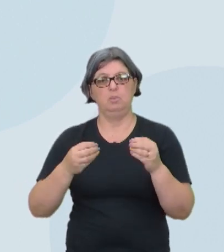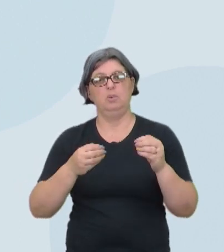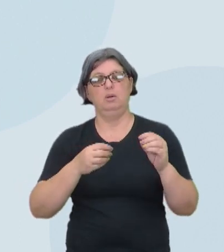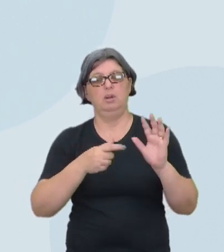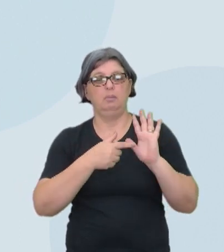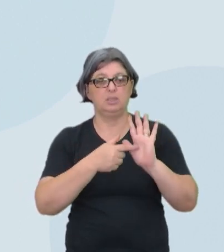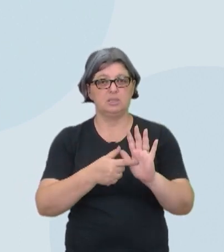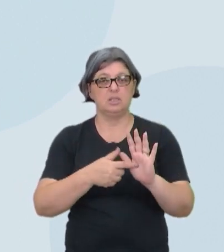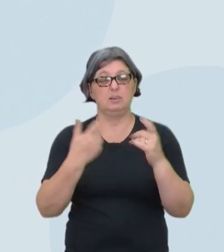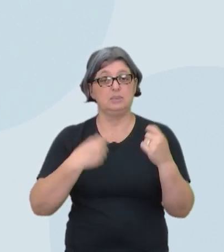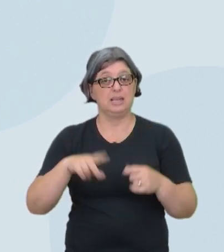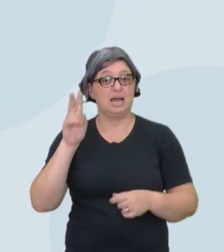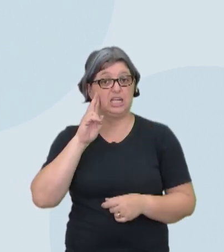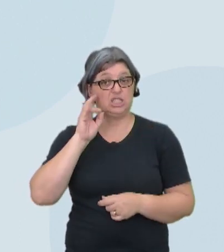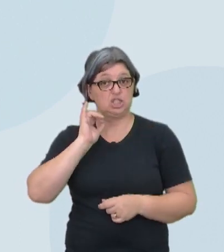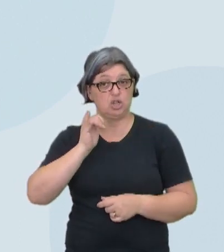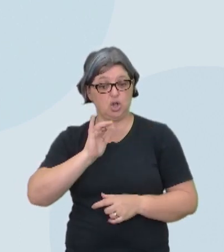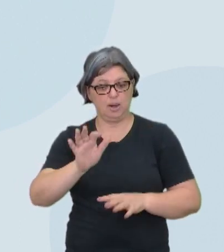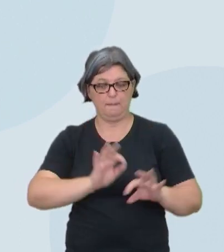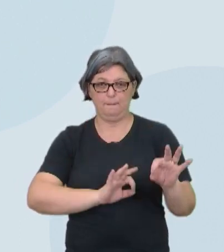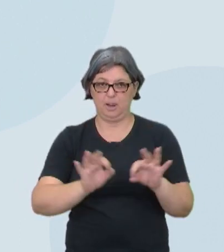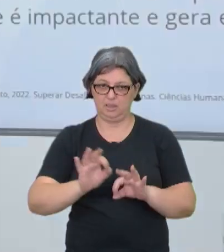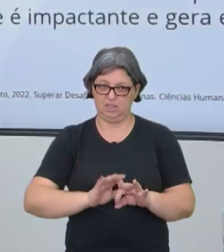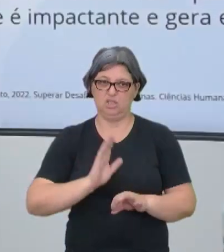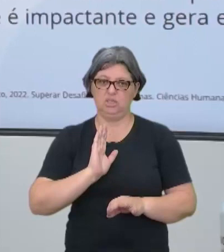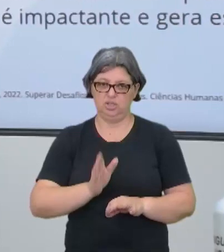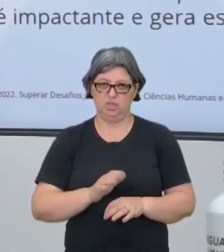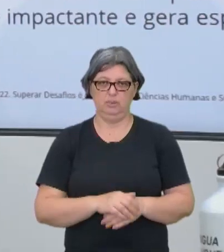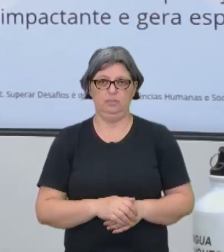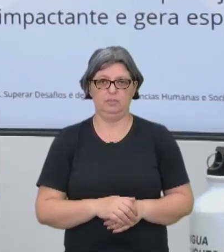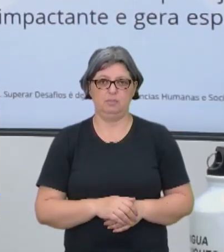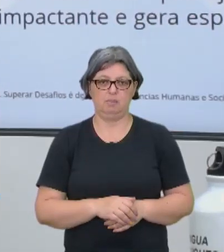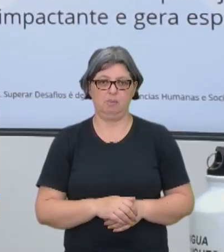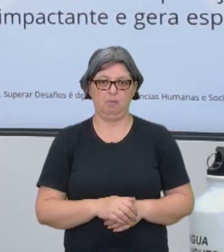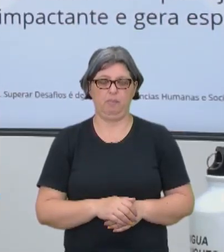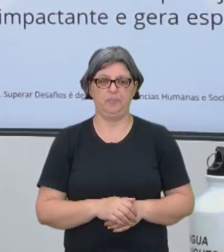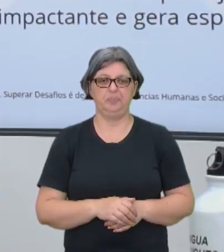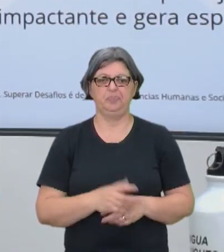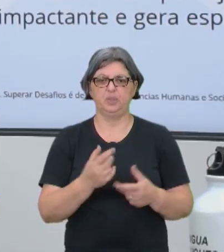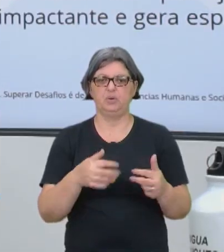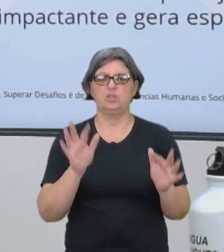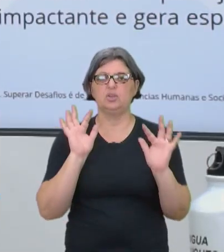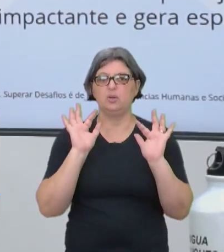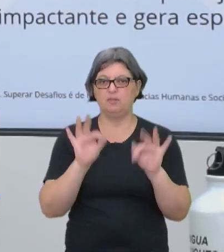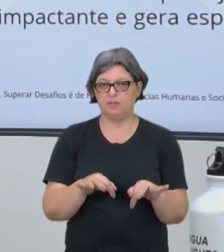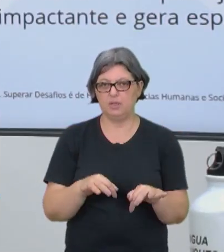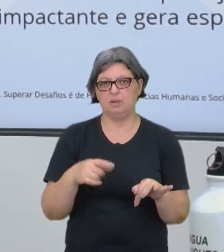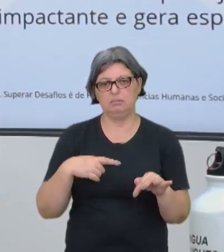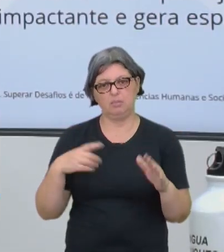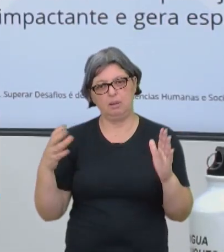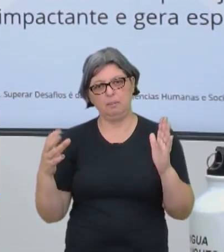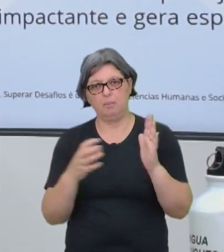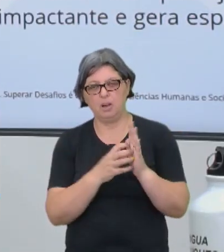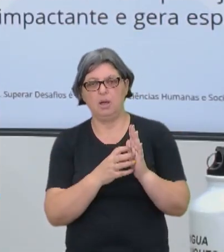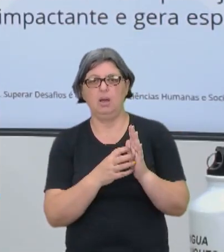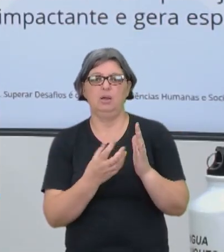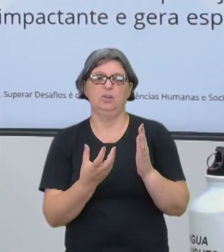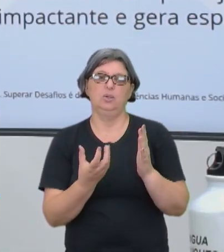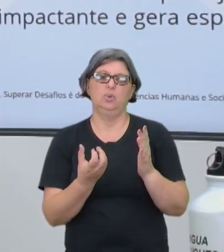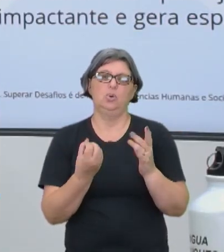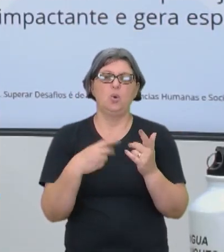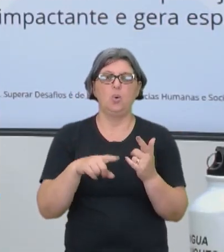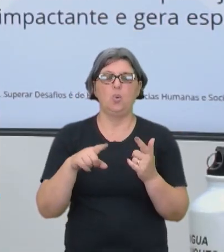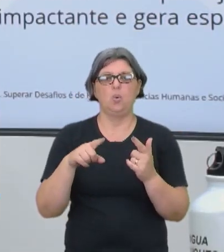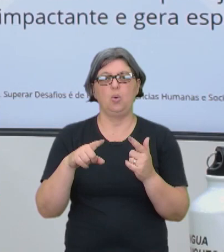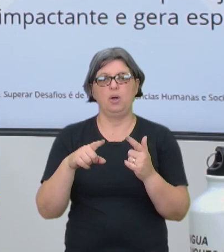uma história planejada, algo que no final tenha um impacto ou leve as pessoas a algum tipo de